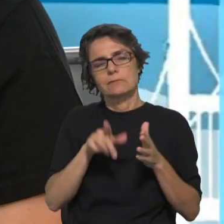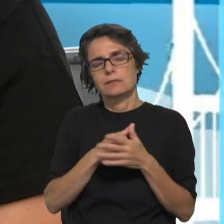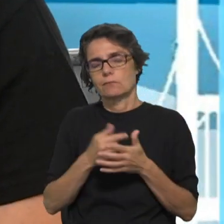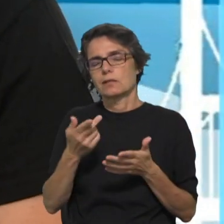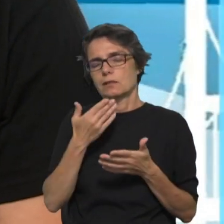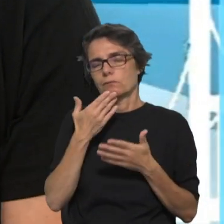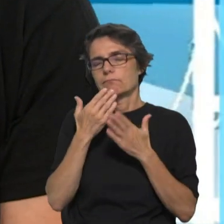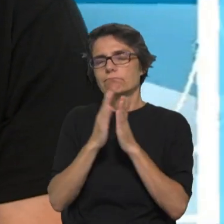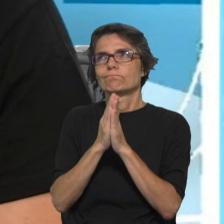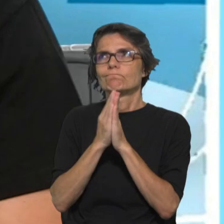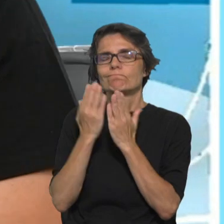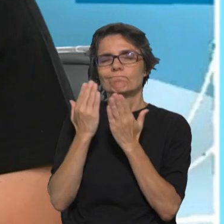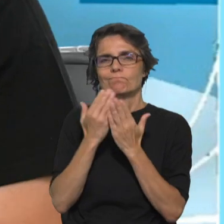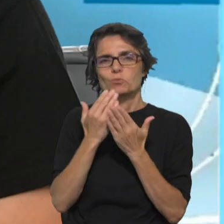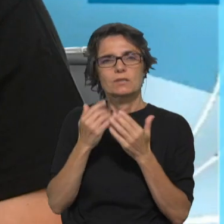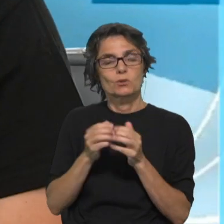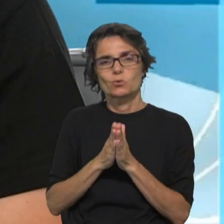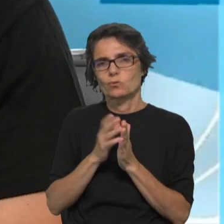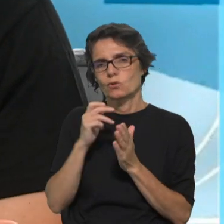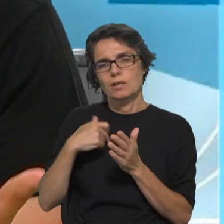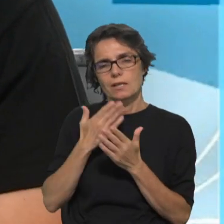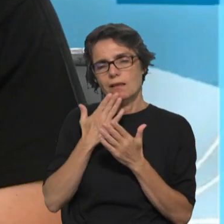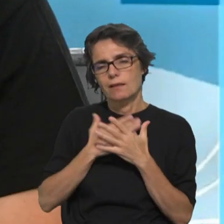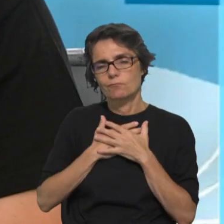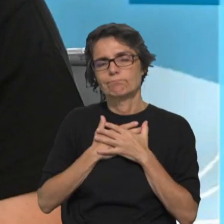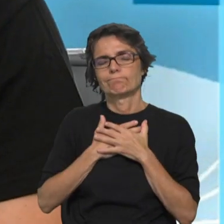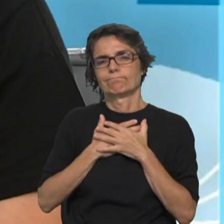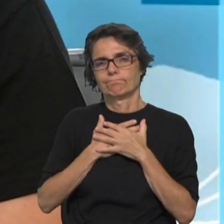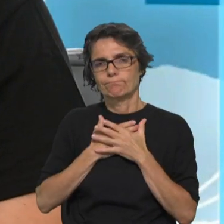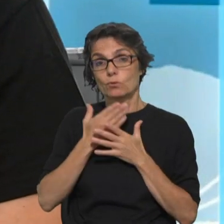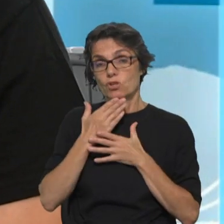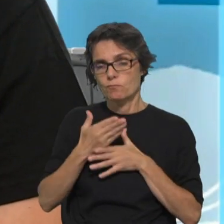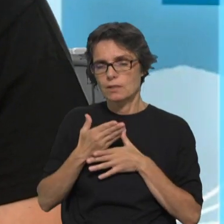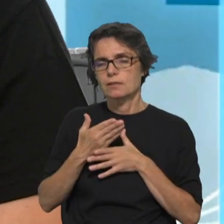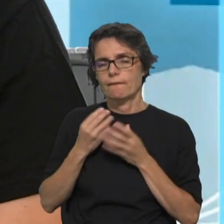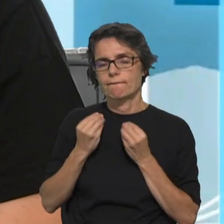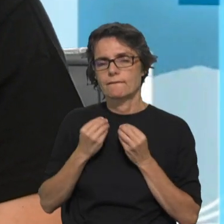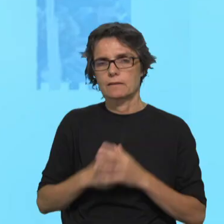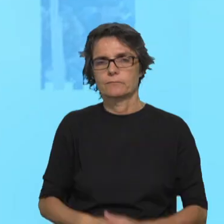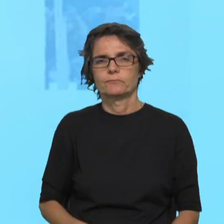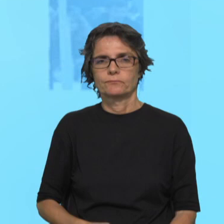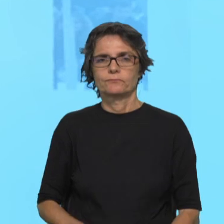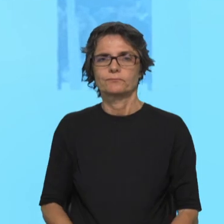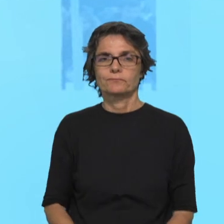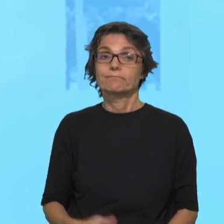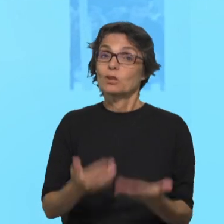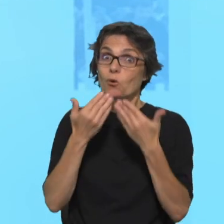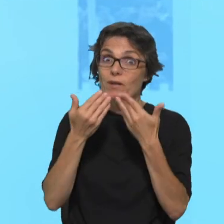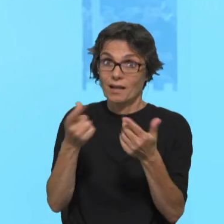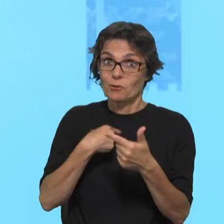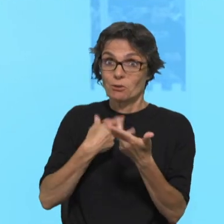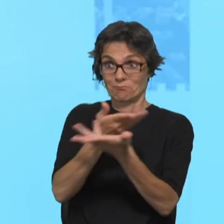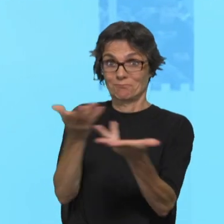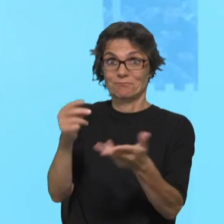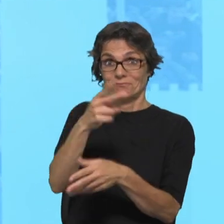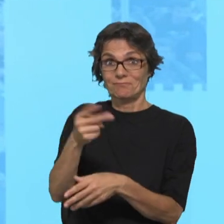muito a agradecer por tudo isso que tem sido estas experiências ao longo da minha vida. Muito bem, eu também tenho a agradecer a vossa presença